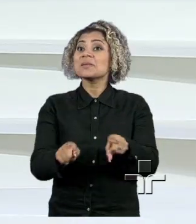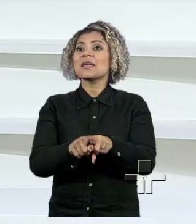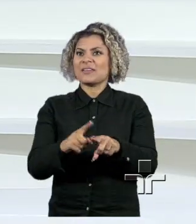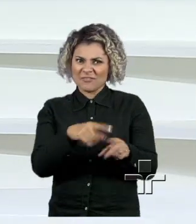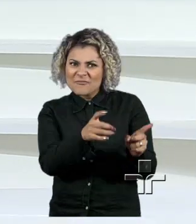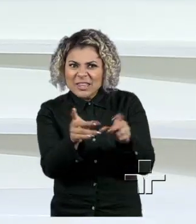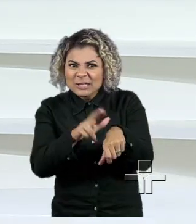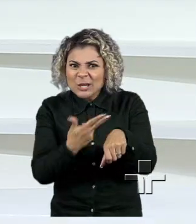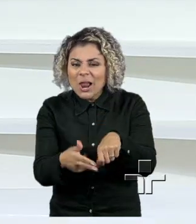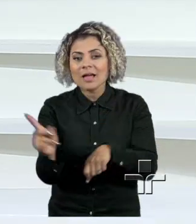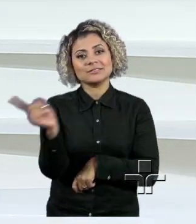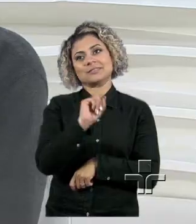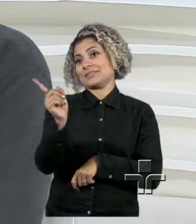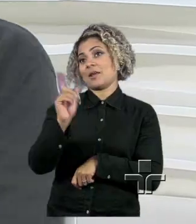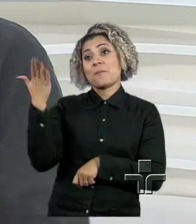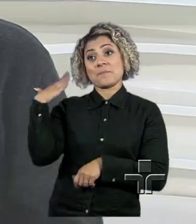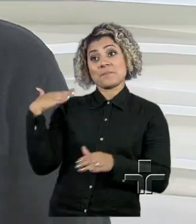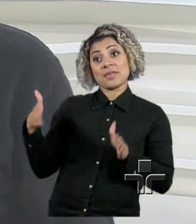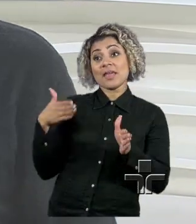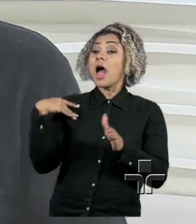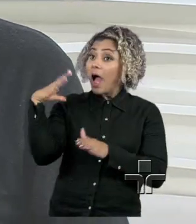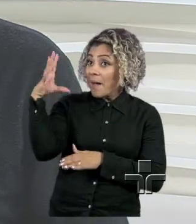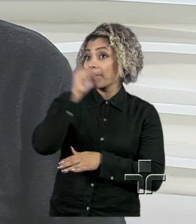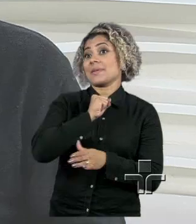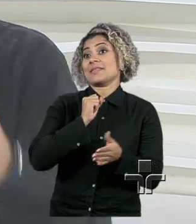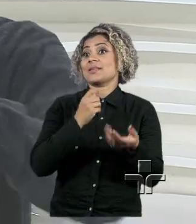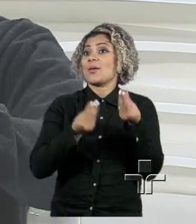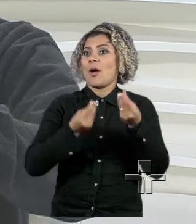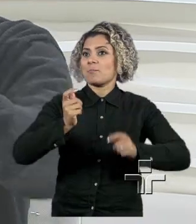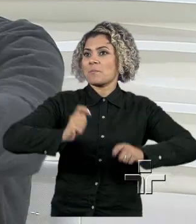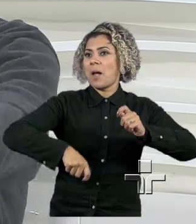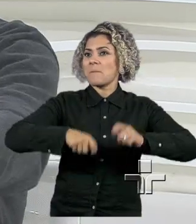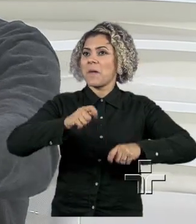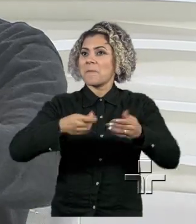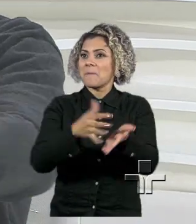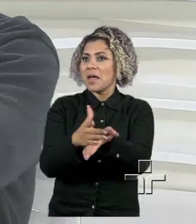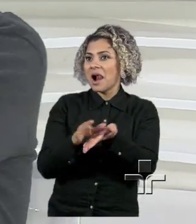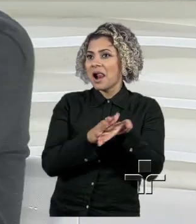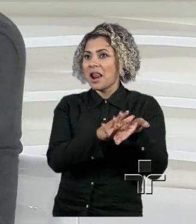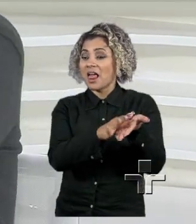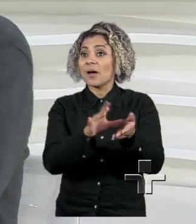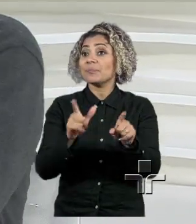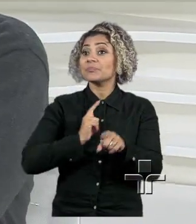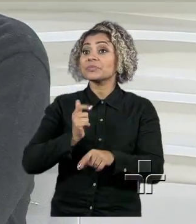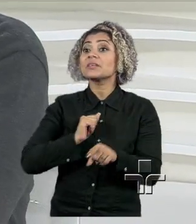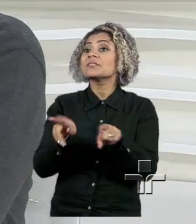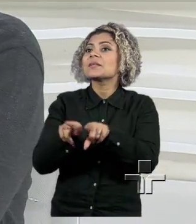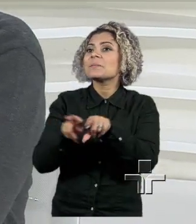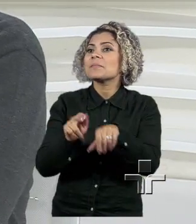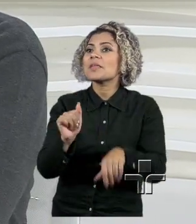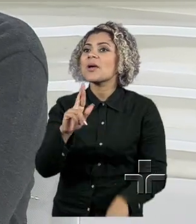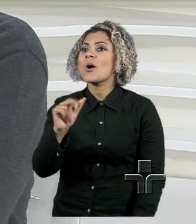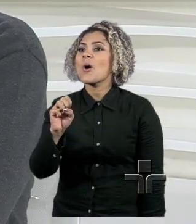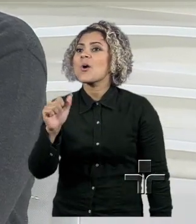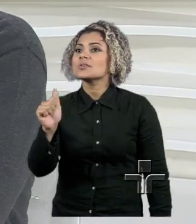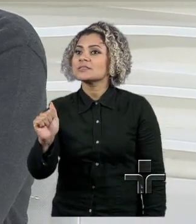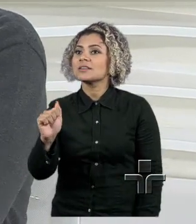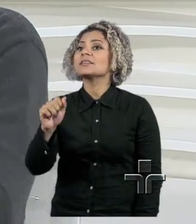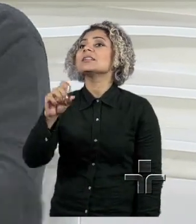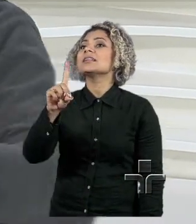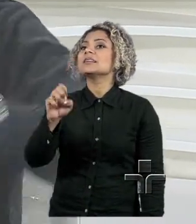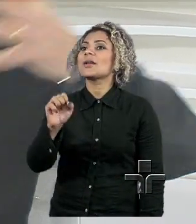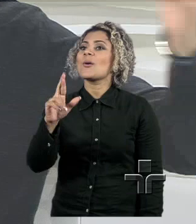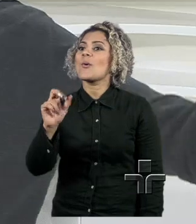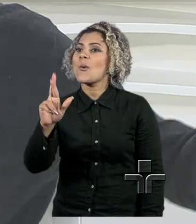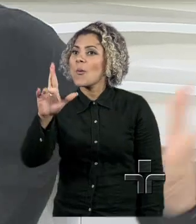Não. Na época eu estava aprendendo a tocar mesmo. Eu sou ritmista. Até quando teve a história da Rosas de Ouro, há quase 10 anos.